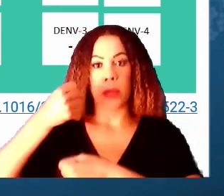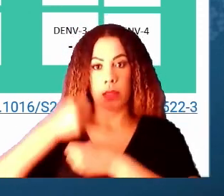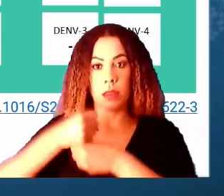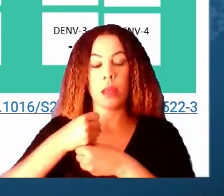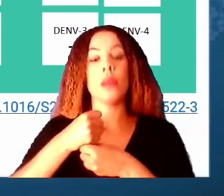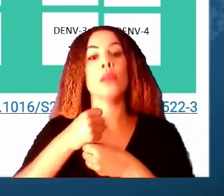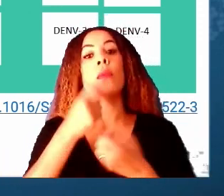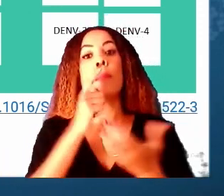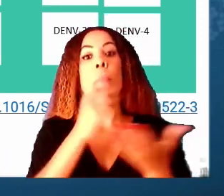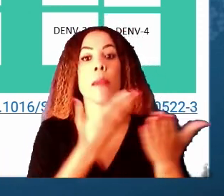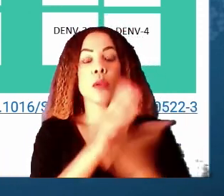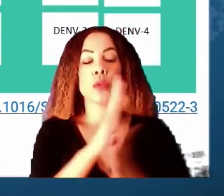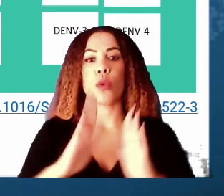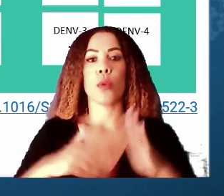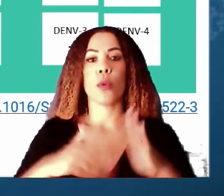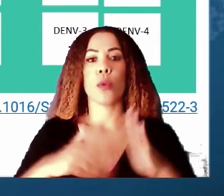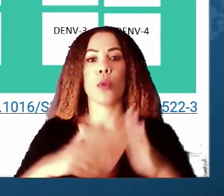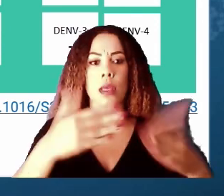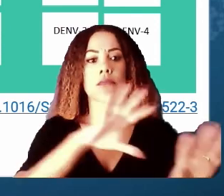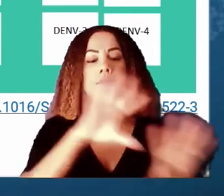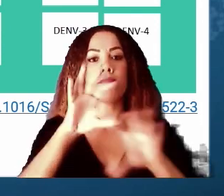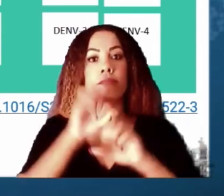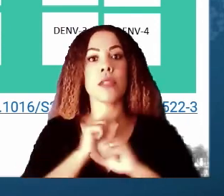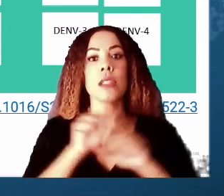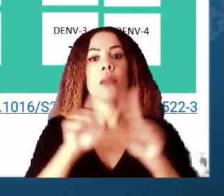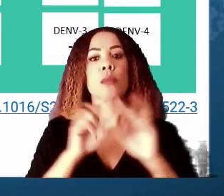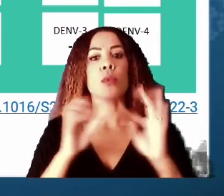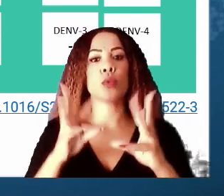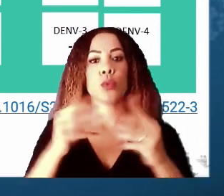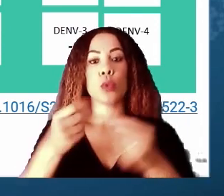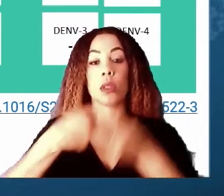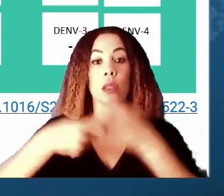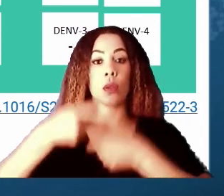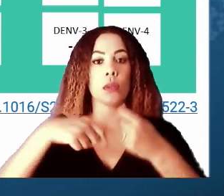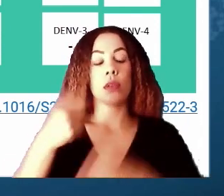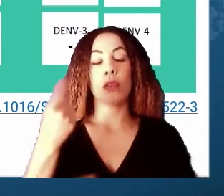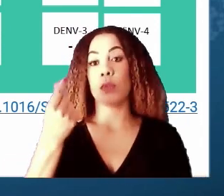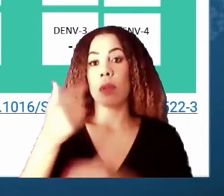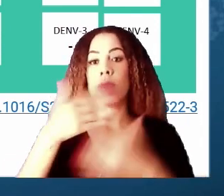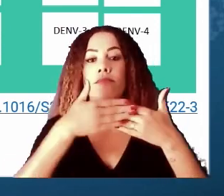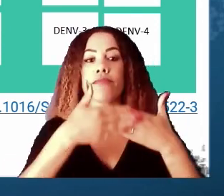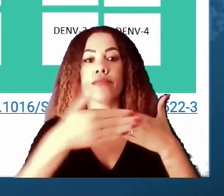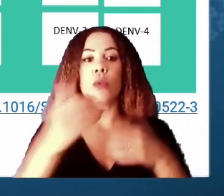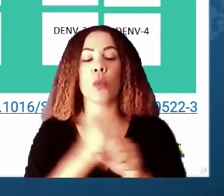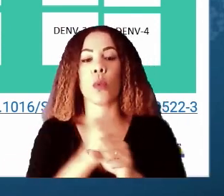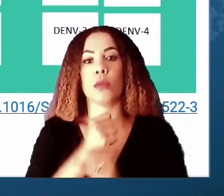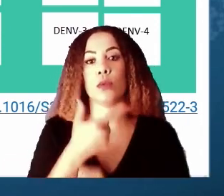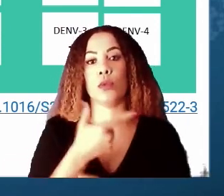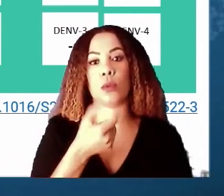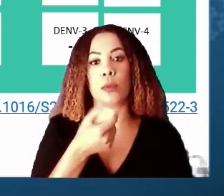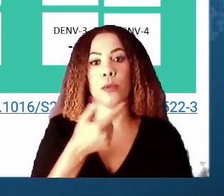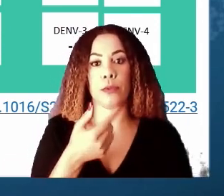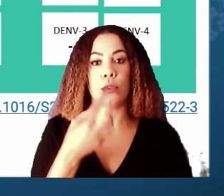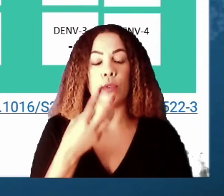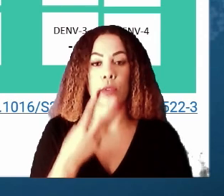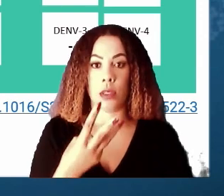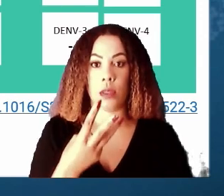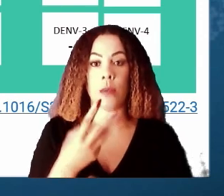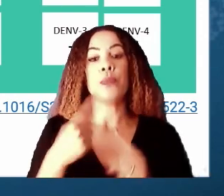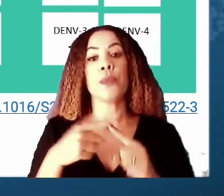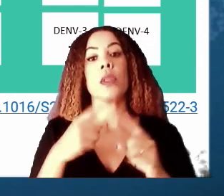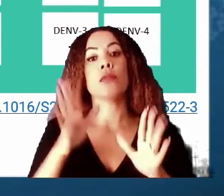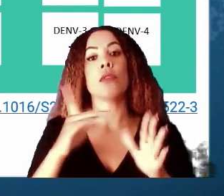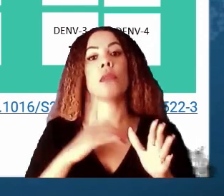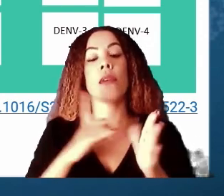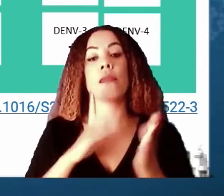pelo processo de incorporação e toda a negociação de preço ao longo do ano de 2023, com a definição da incorporação no final do